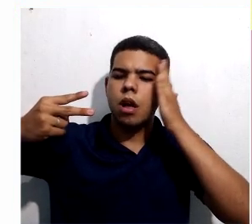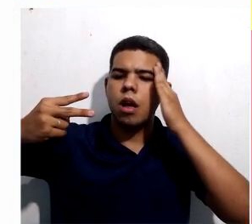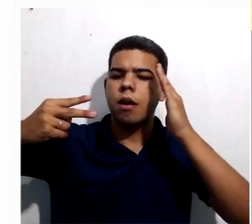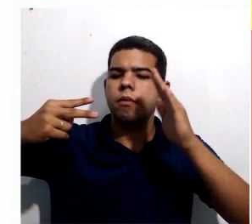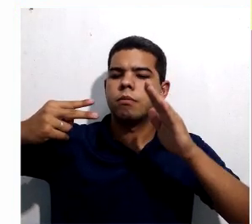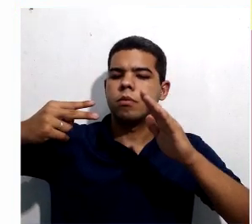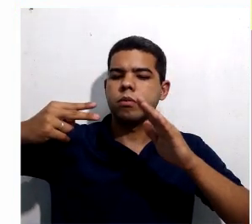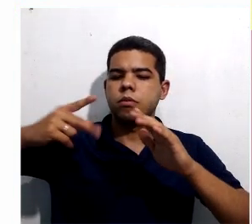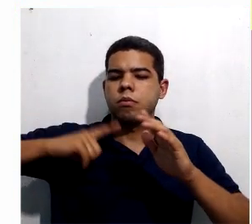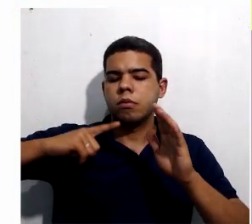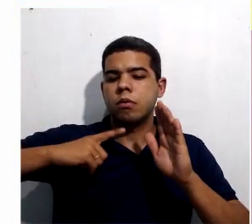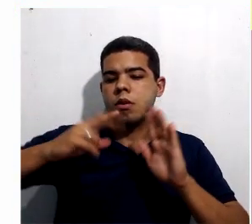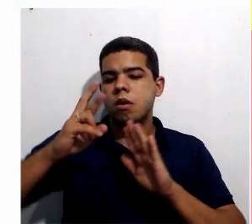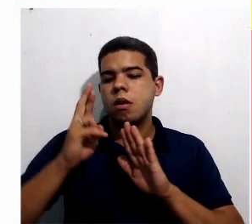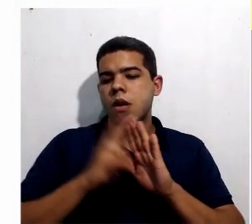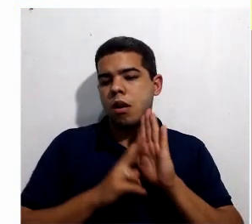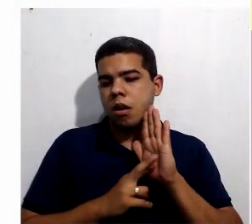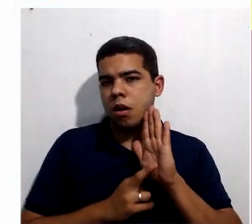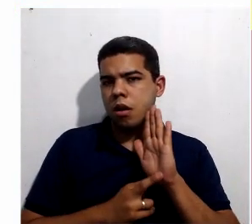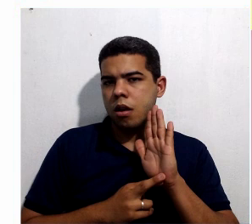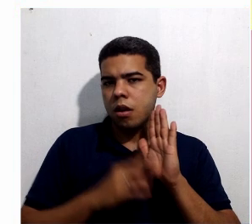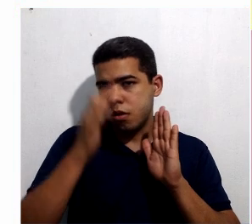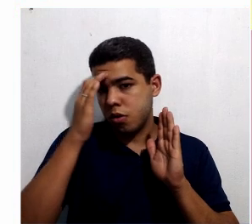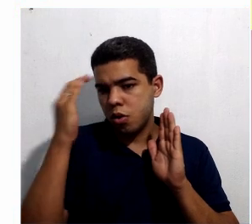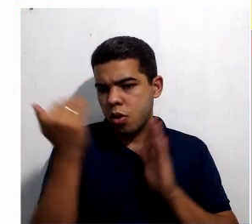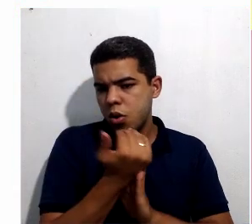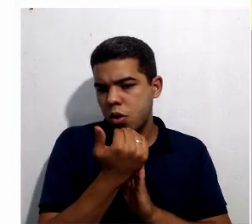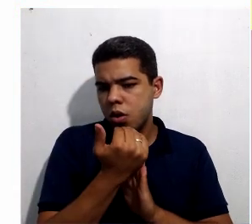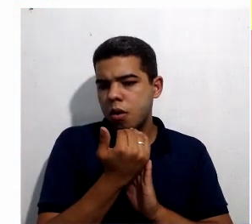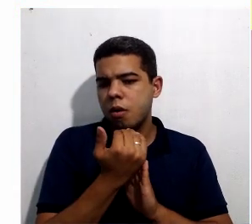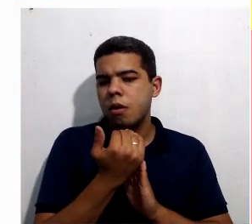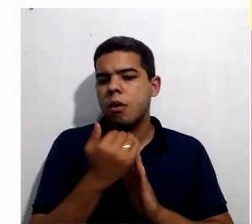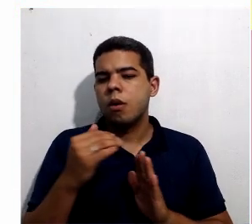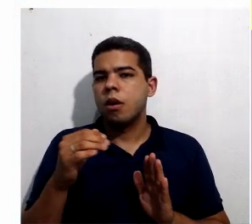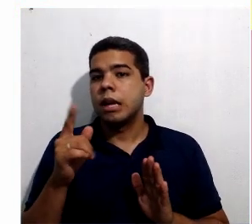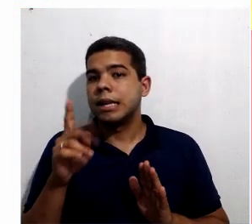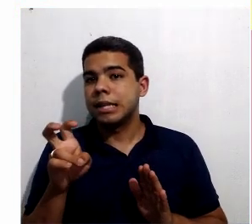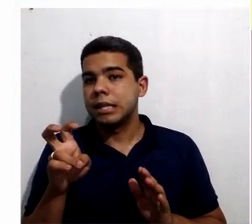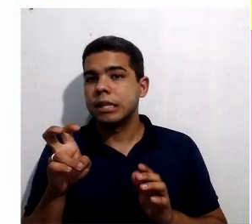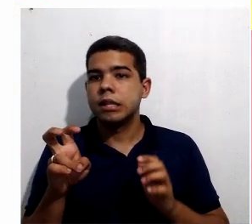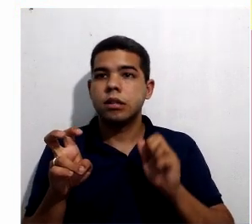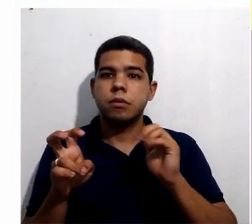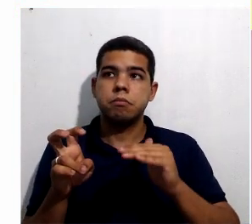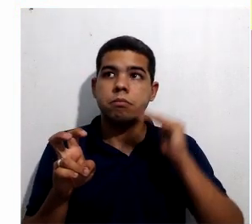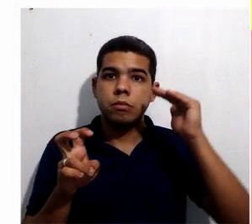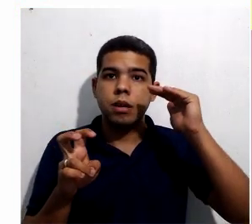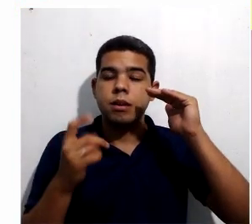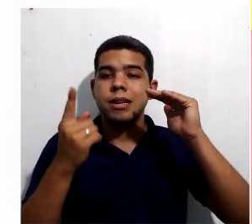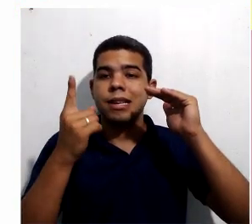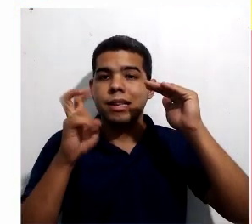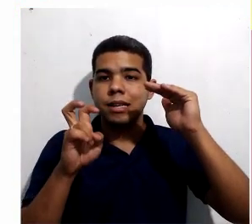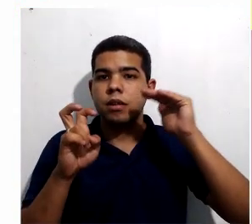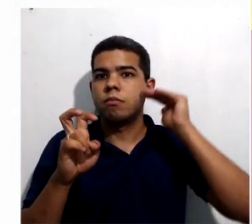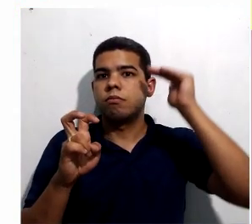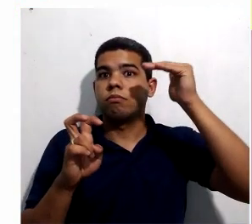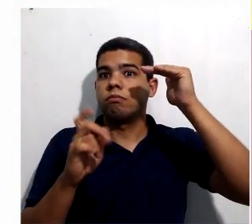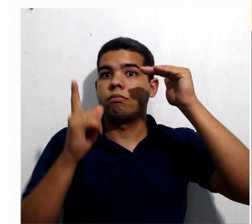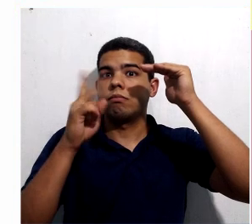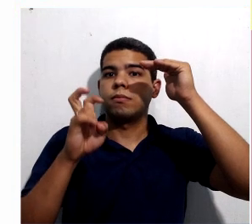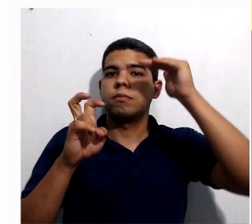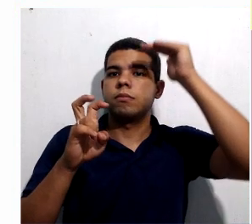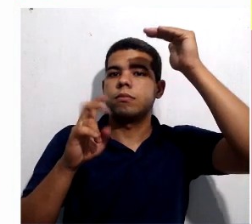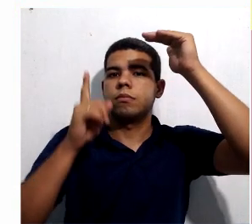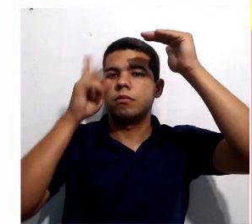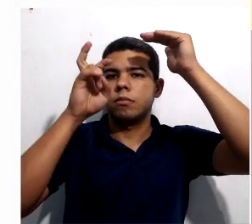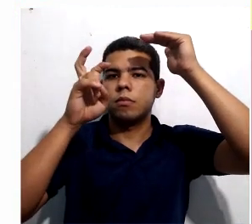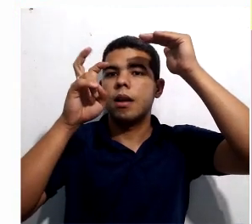Sabendo que os valores a serem pagos obedecem a esse padrão de adicionar R$ 15 ao valor anterior,